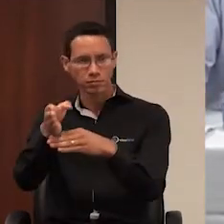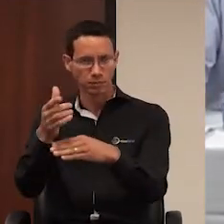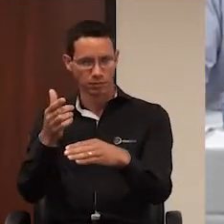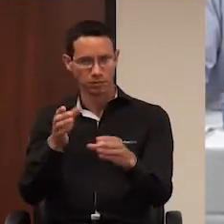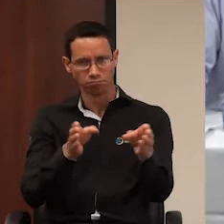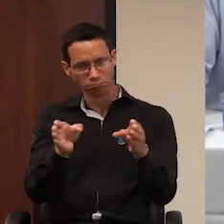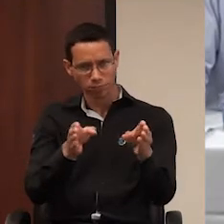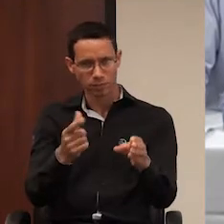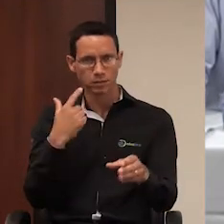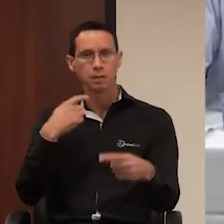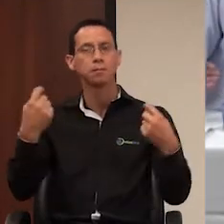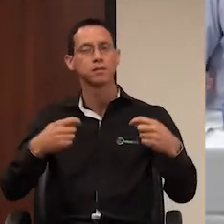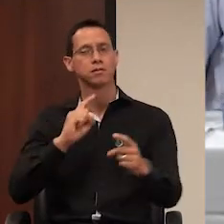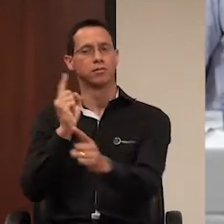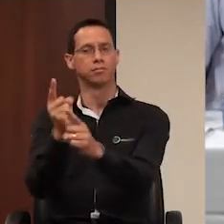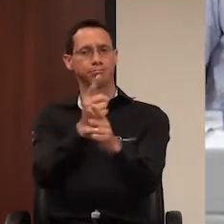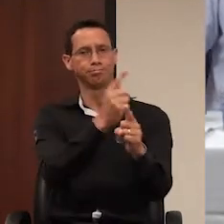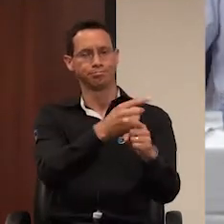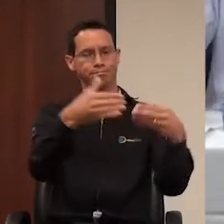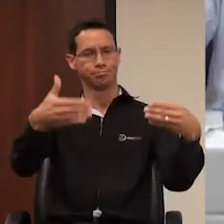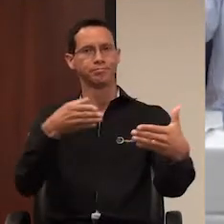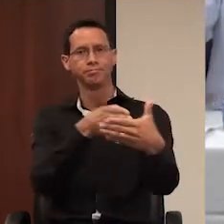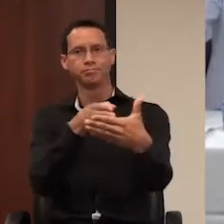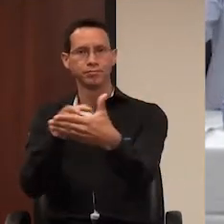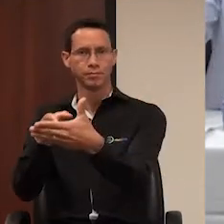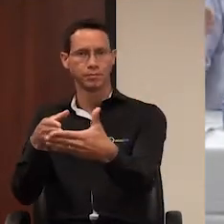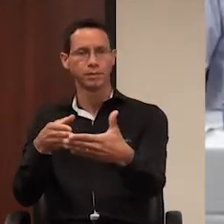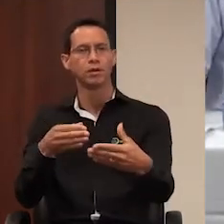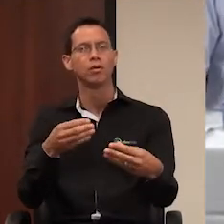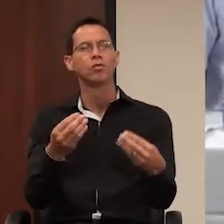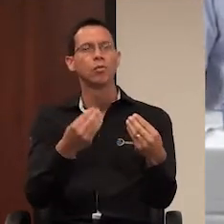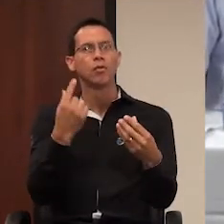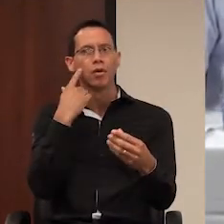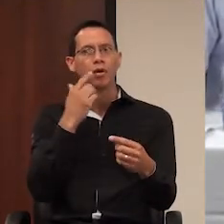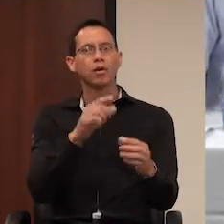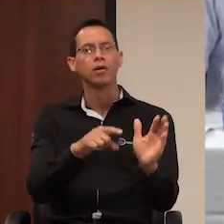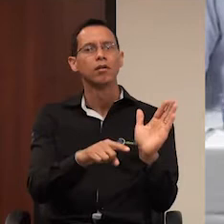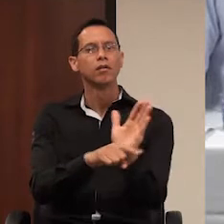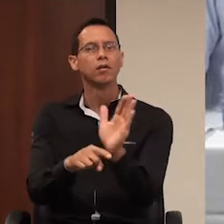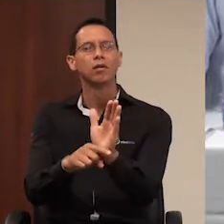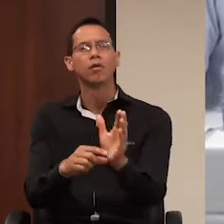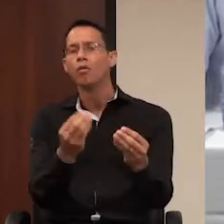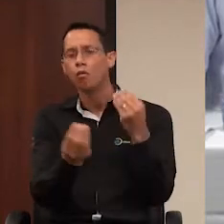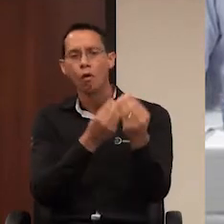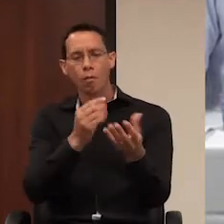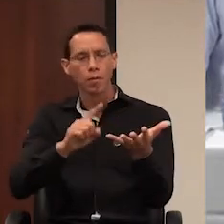preciso identificar quais são essas barreiras e identificar quais medidas de apoio o curador precisa tomar.